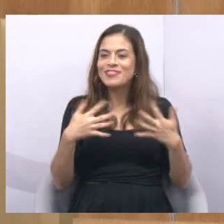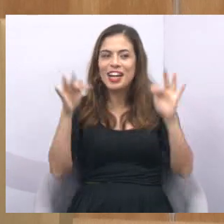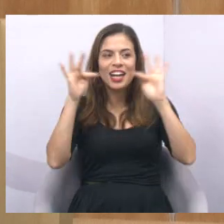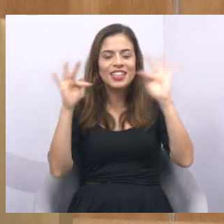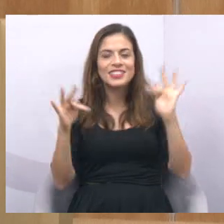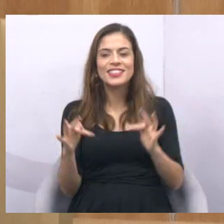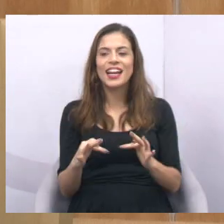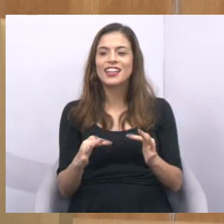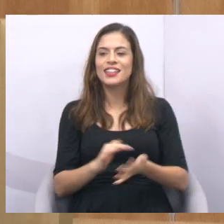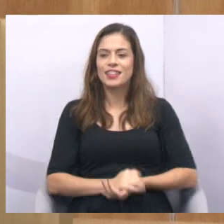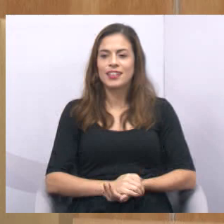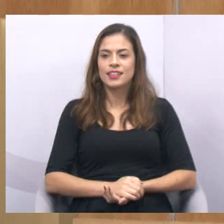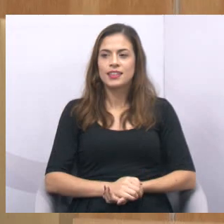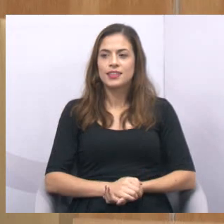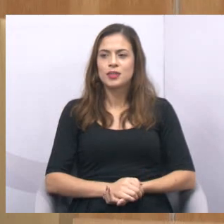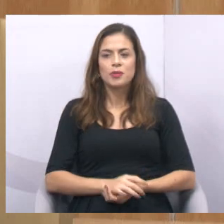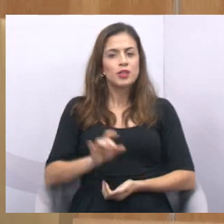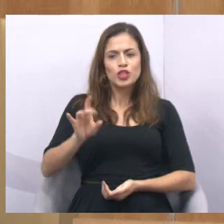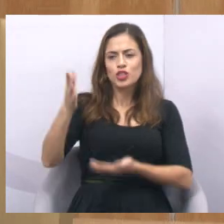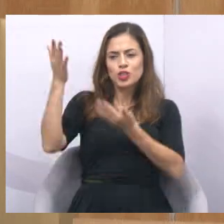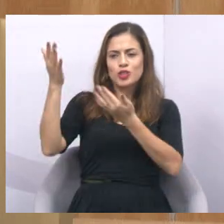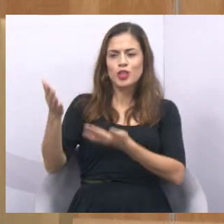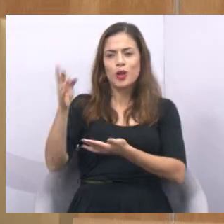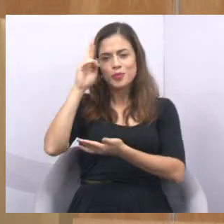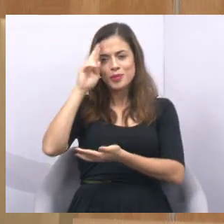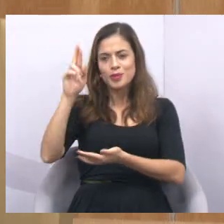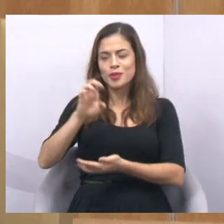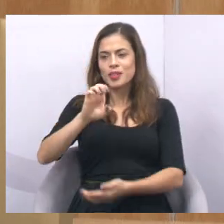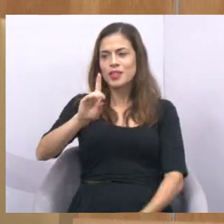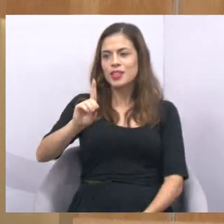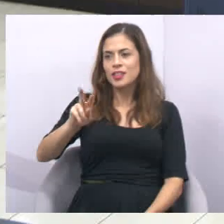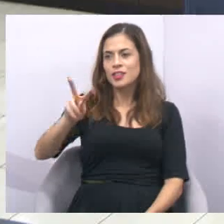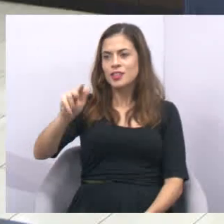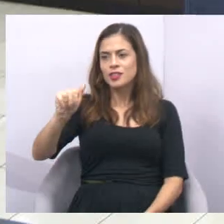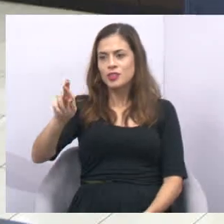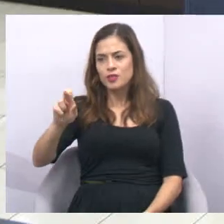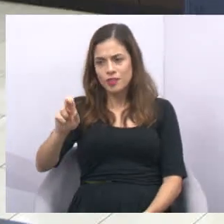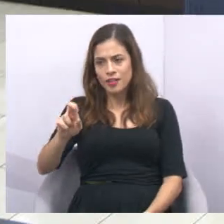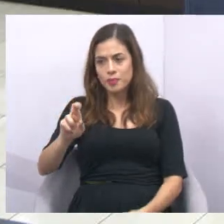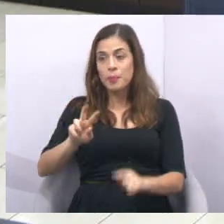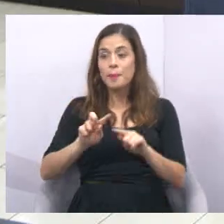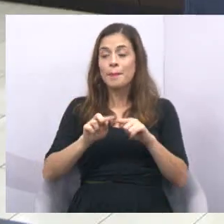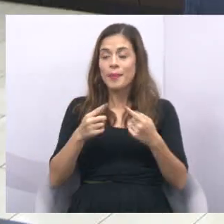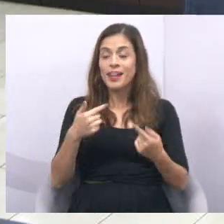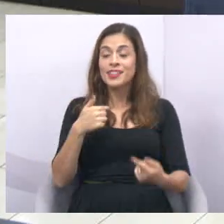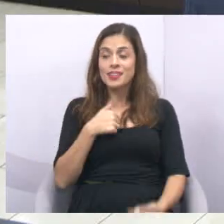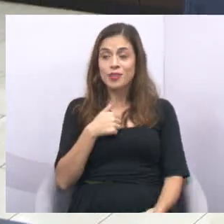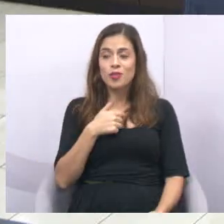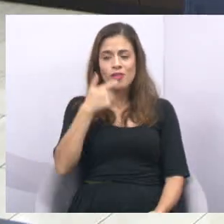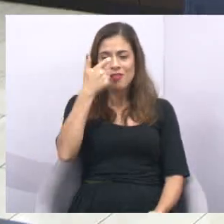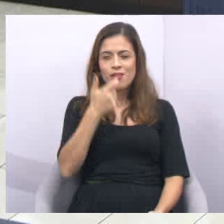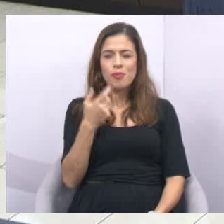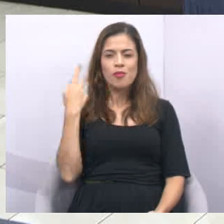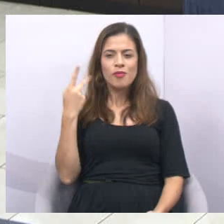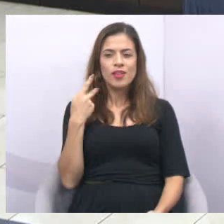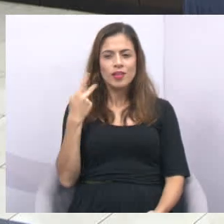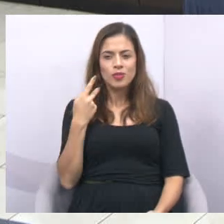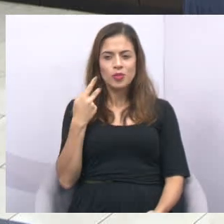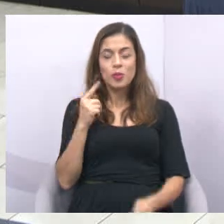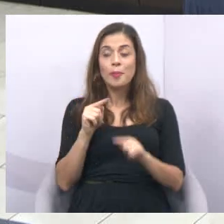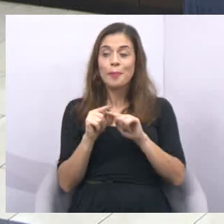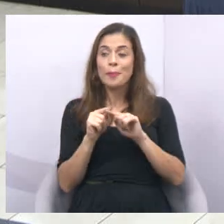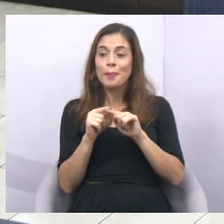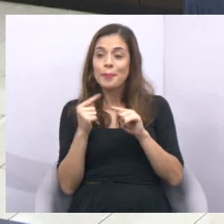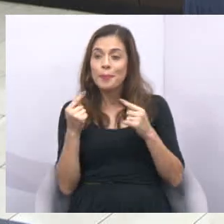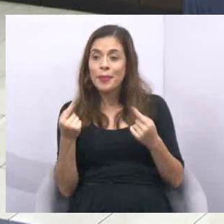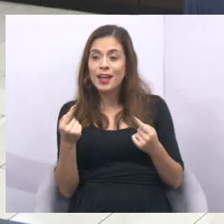hoje, não só para o senhor Edivar Simões, mas para mim também não como vereador hoje aqui do município,